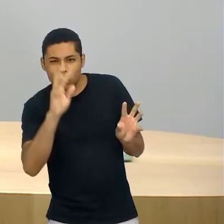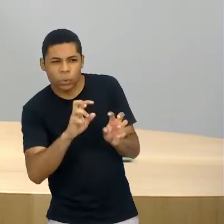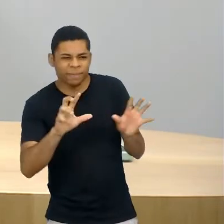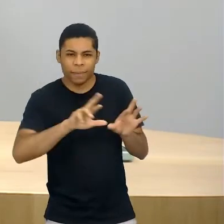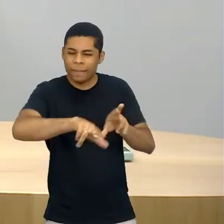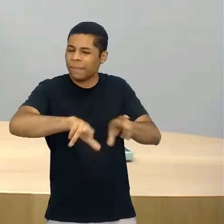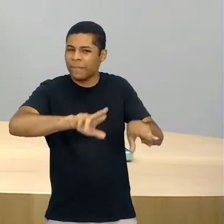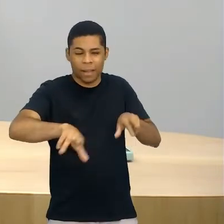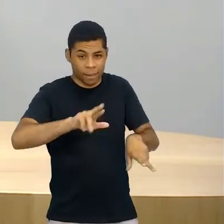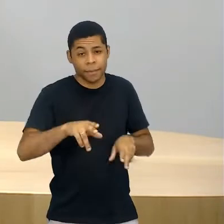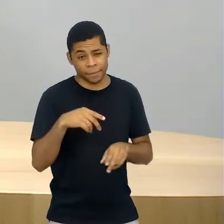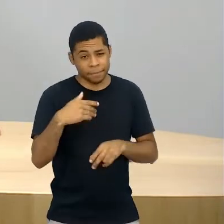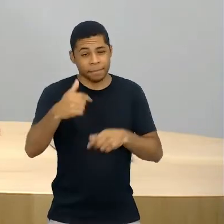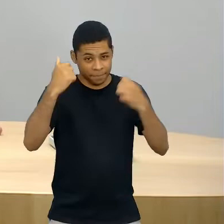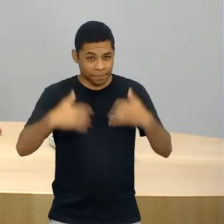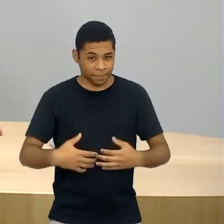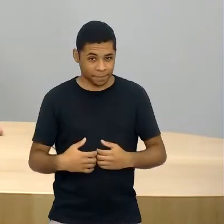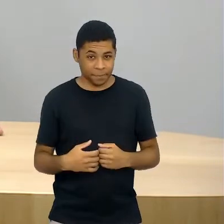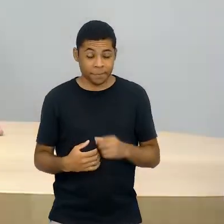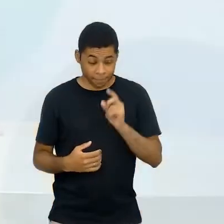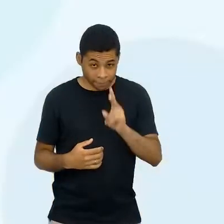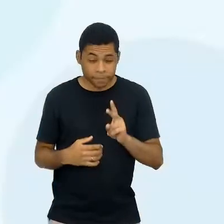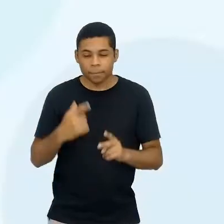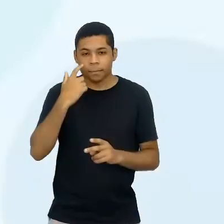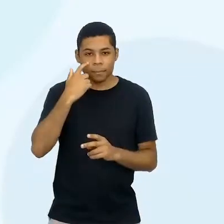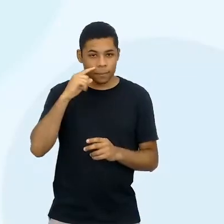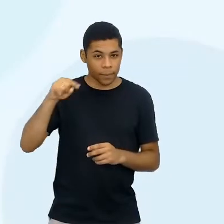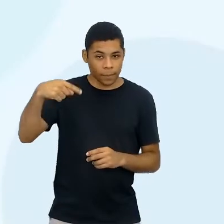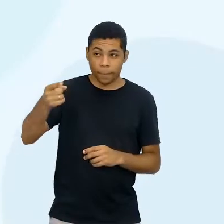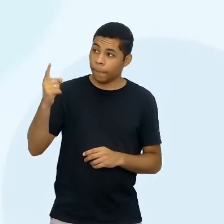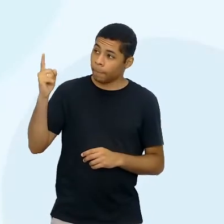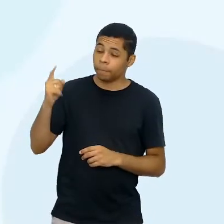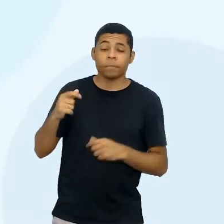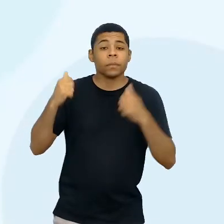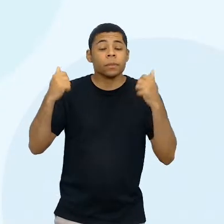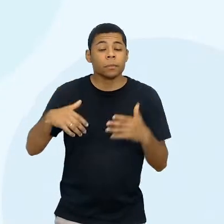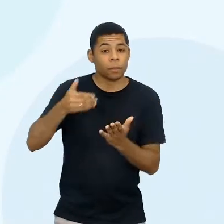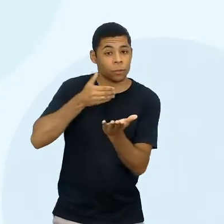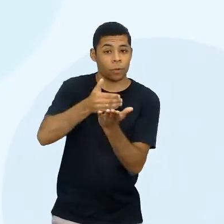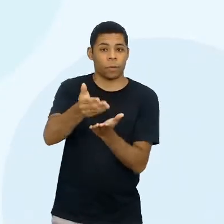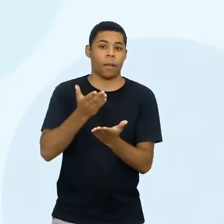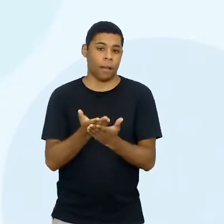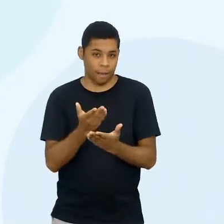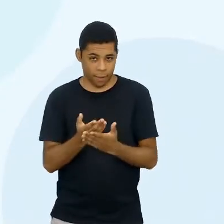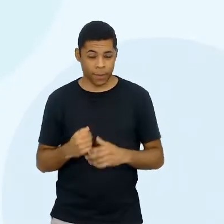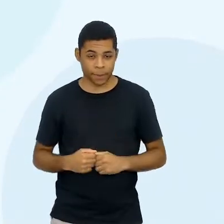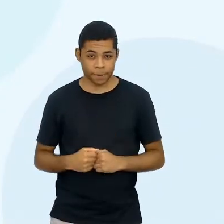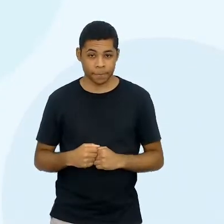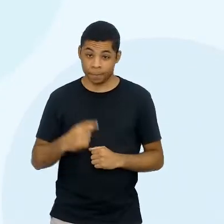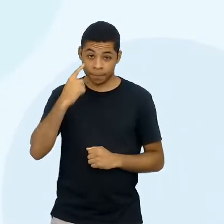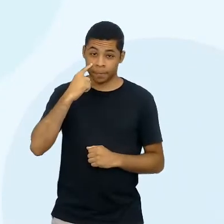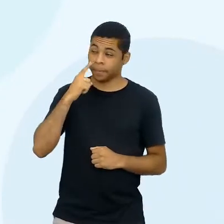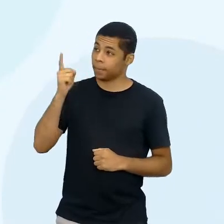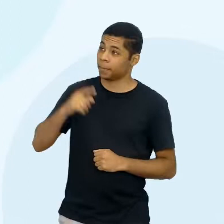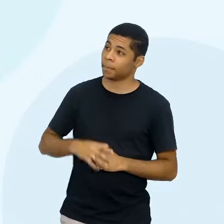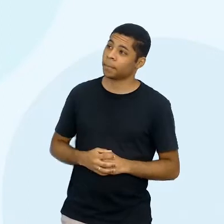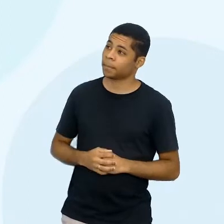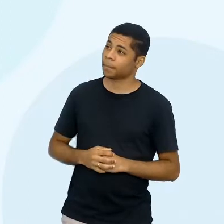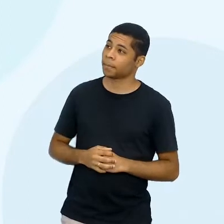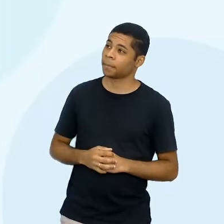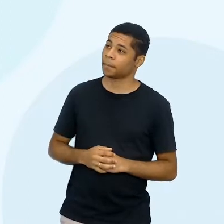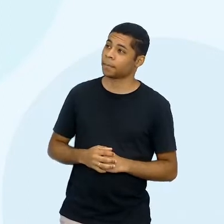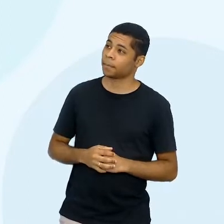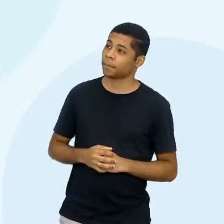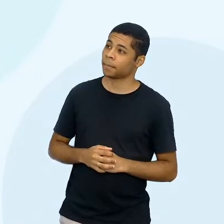Então vamos lá para a próxima tela, que nós vamos entrar na introdução desta aula. Então tá lá, ó. Após a compreensão dos